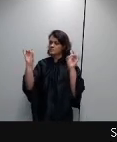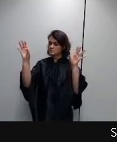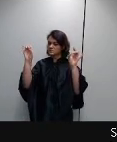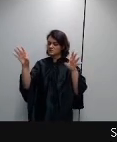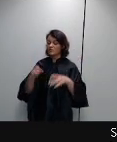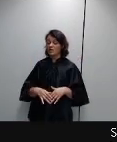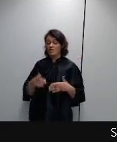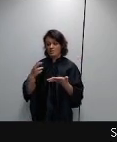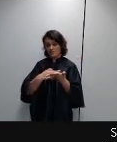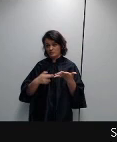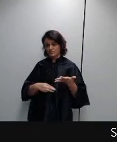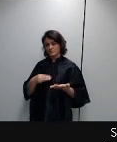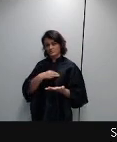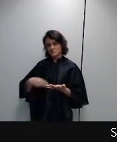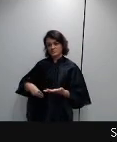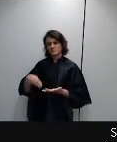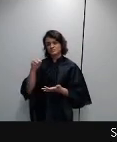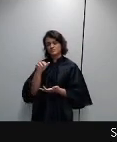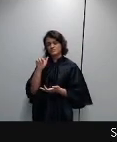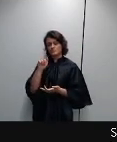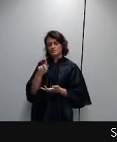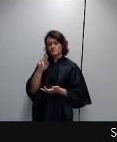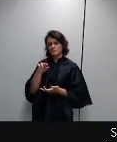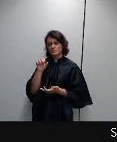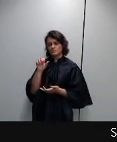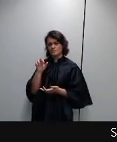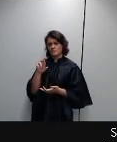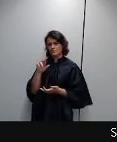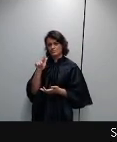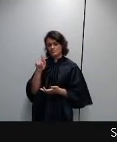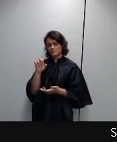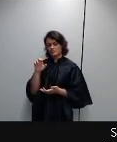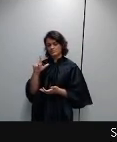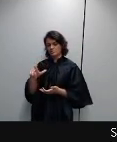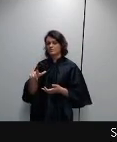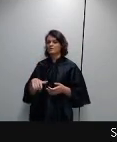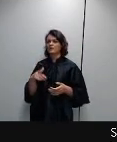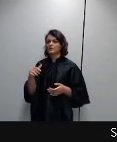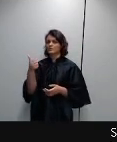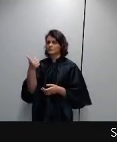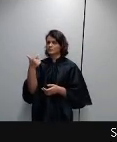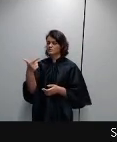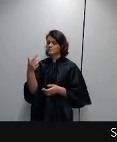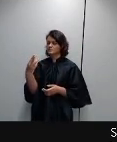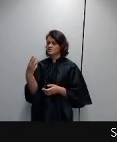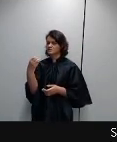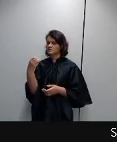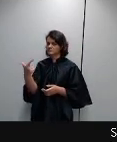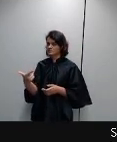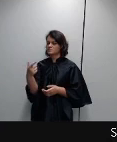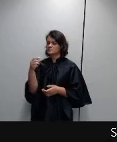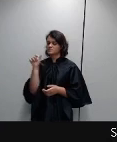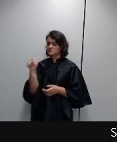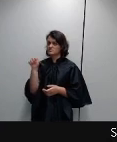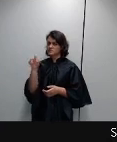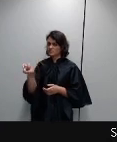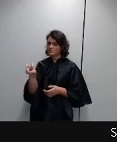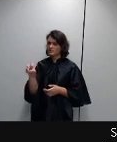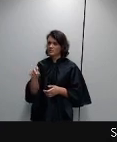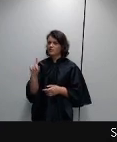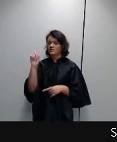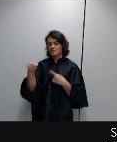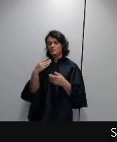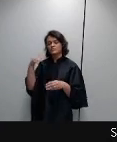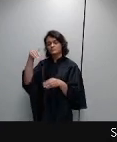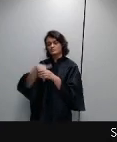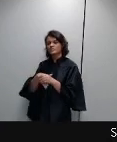relatoria do ministro Gurgel de Faria no Agravo interno no aresp 13 1232 875 após o voto do Senhor Ministro relator